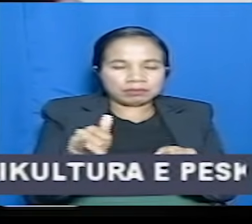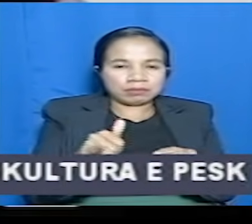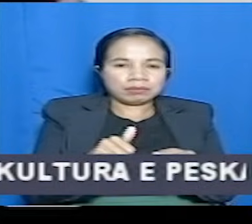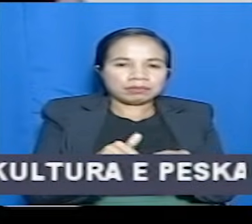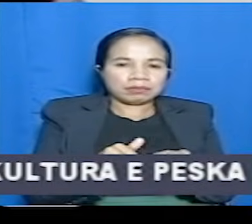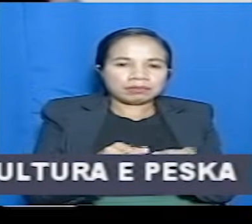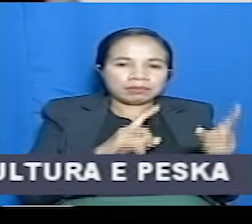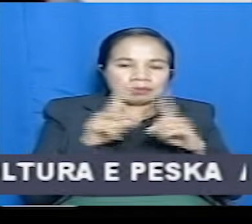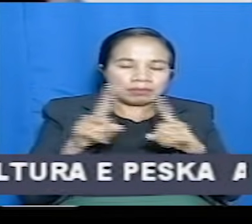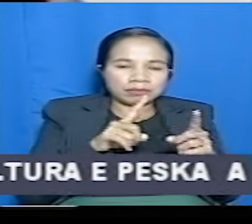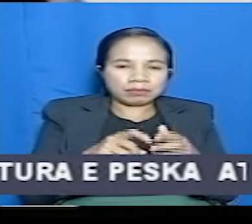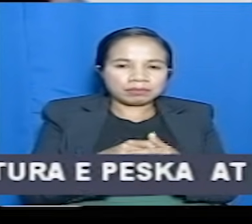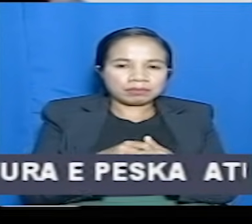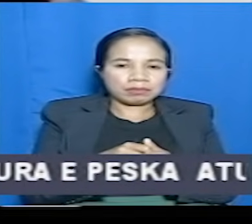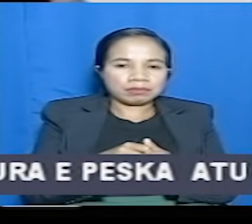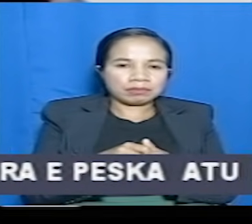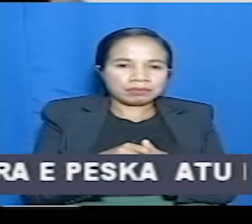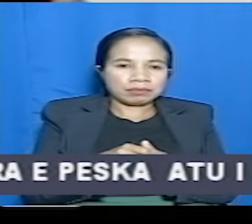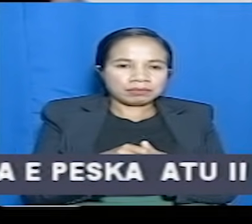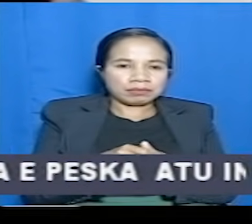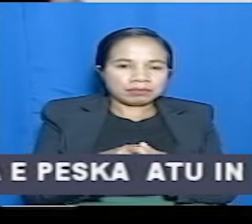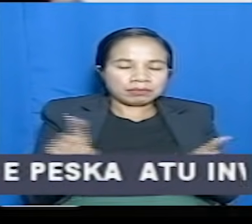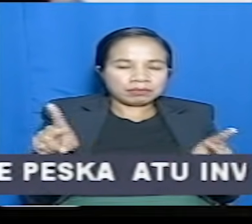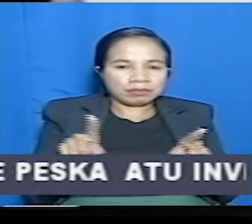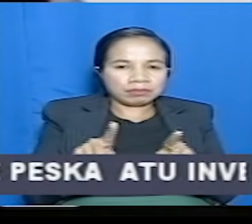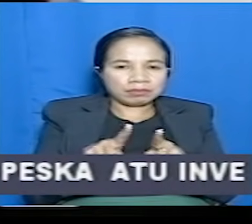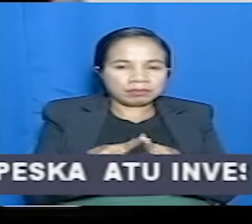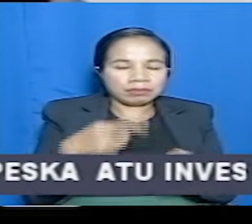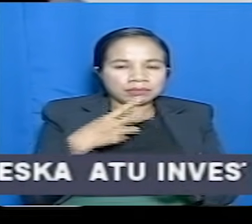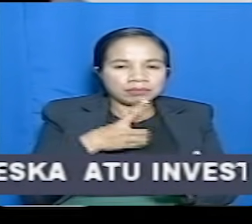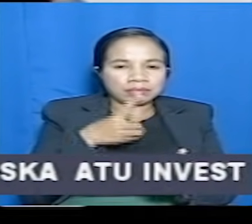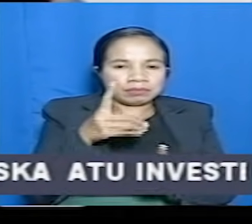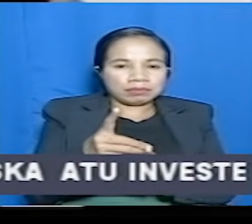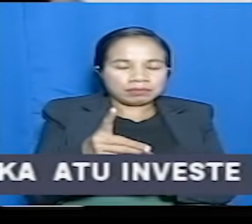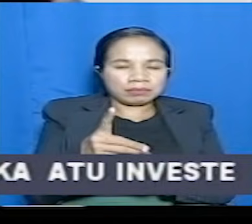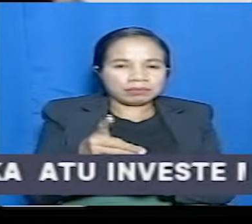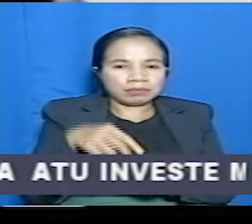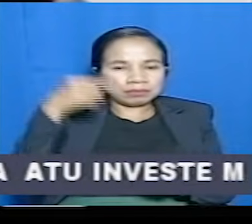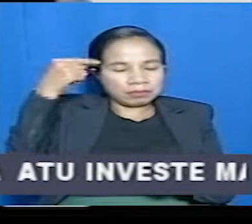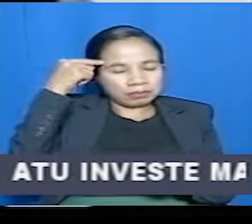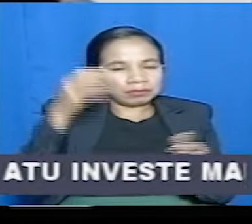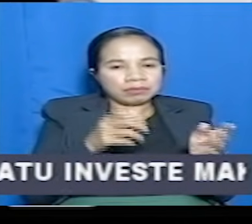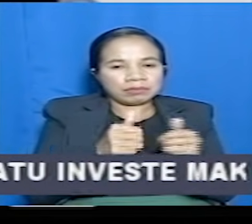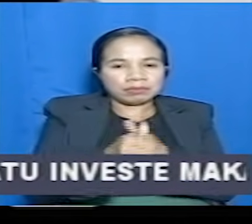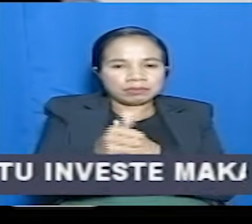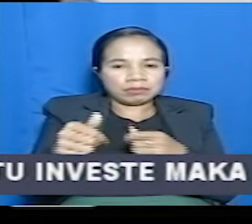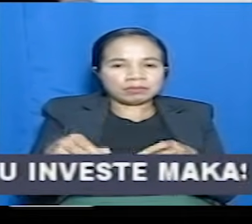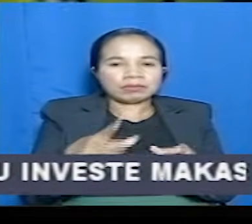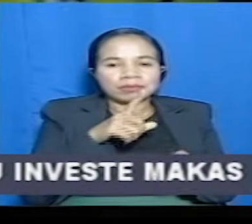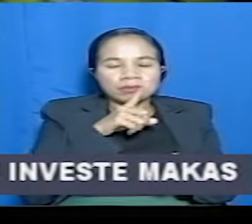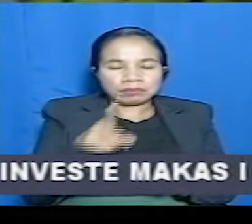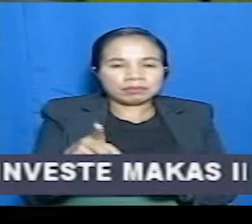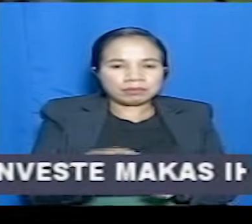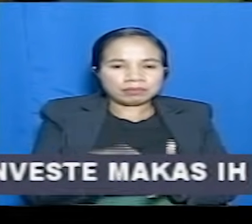mas comando, para depois, o tratamento da nesan va direito Matibian nia, e o procedimento legal na lei